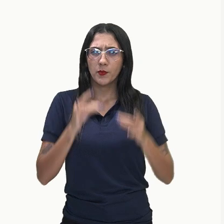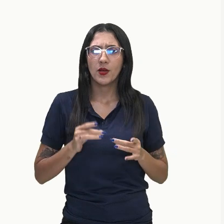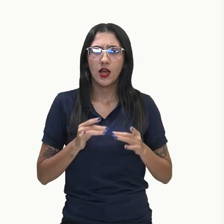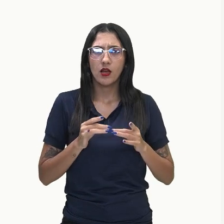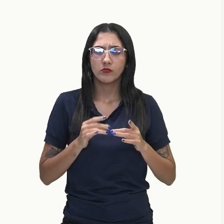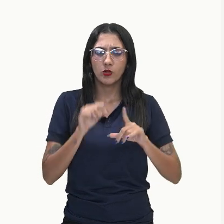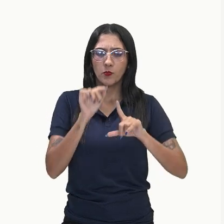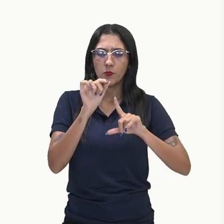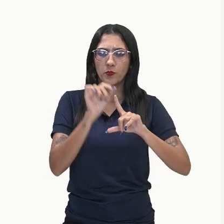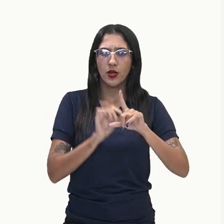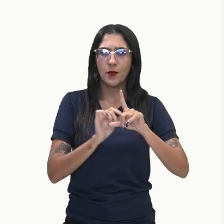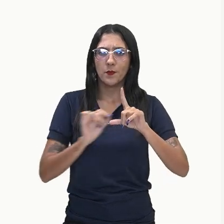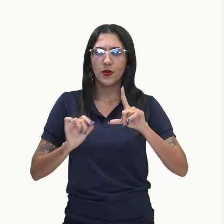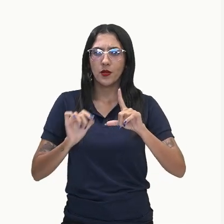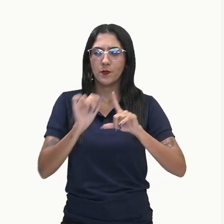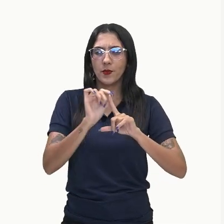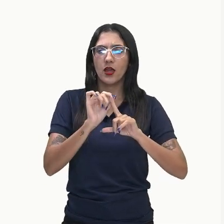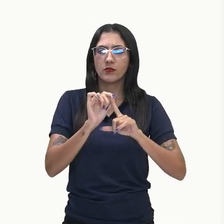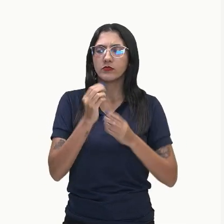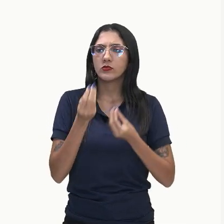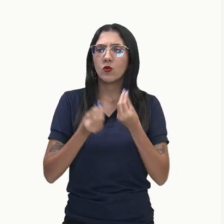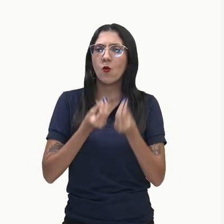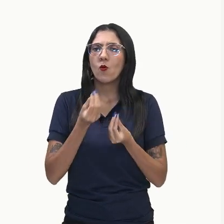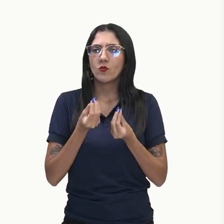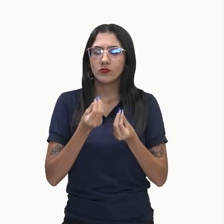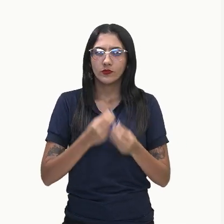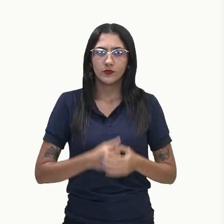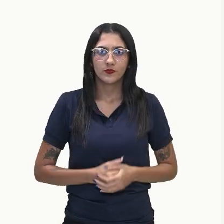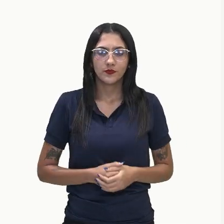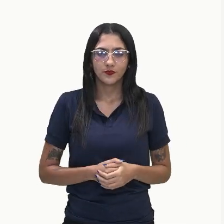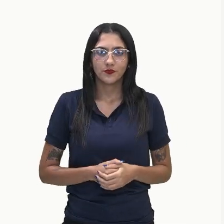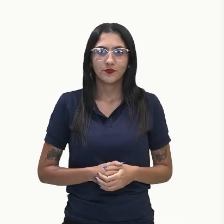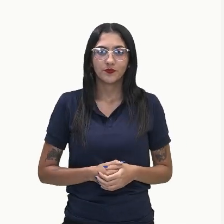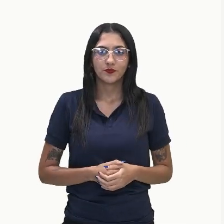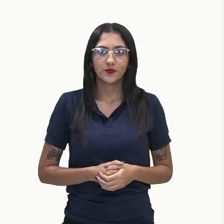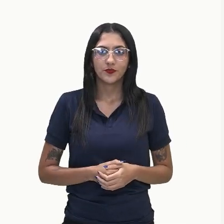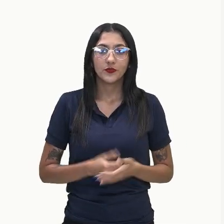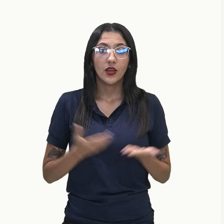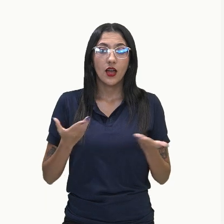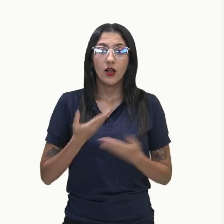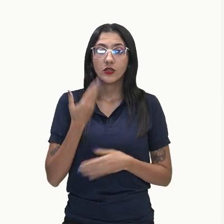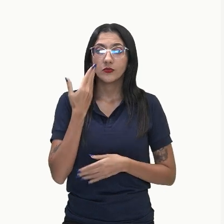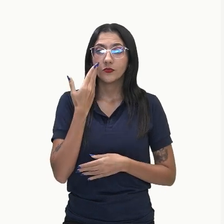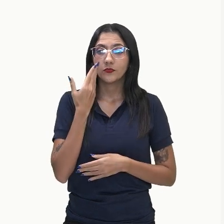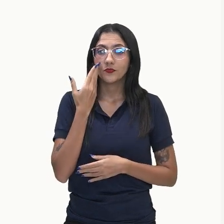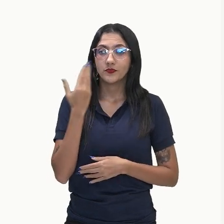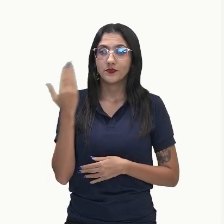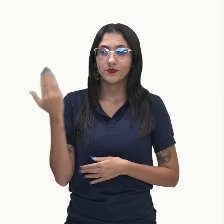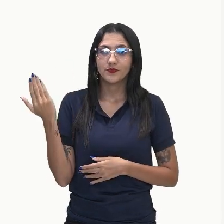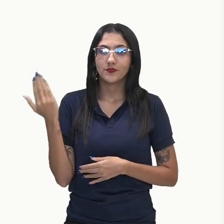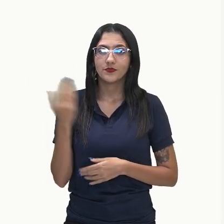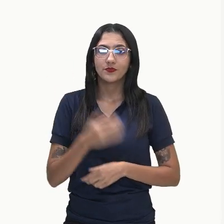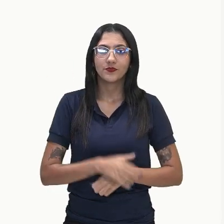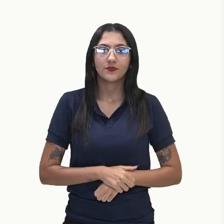é classificado como? Vamos lá ver a classificação em relação aos